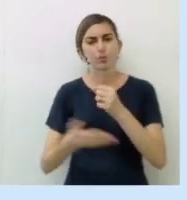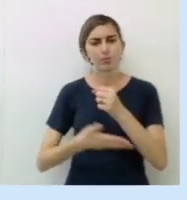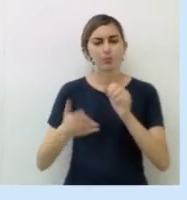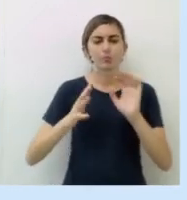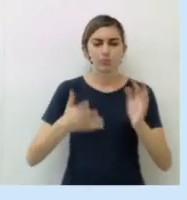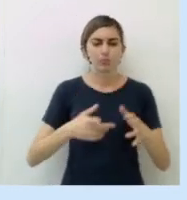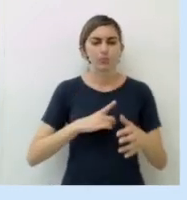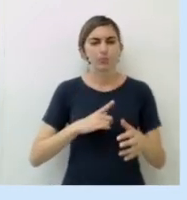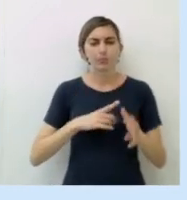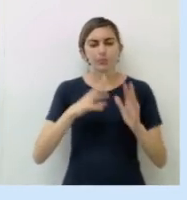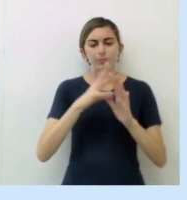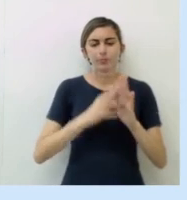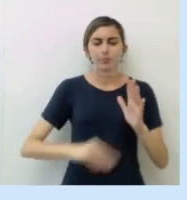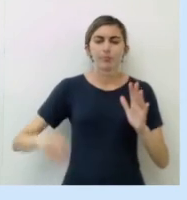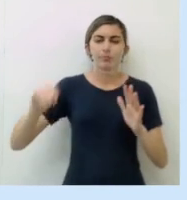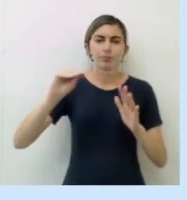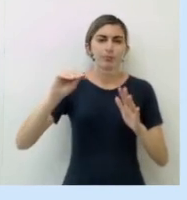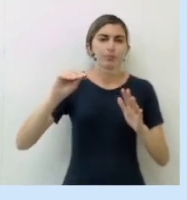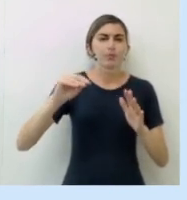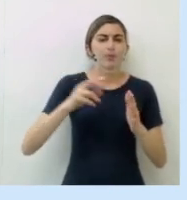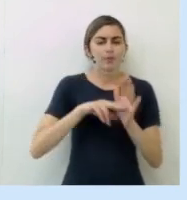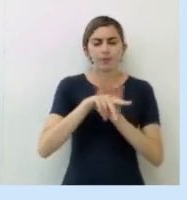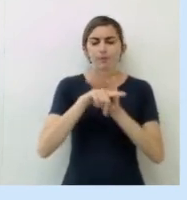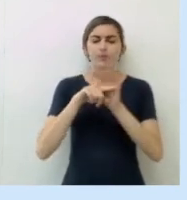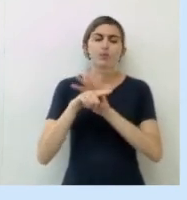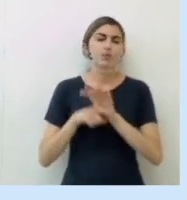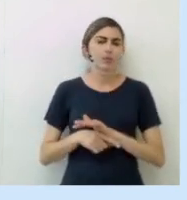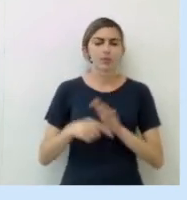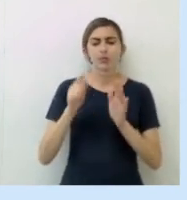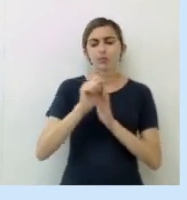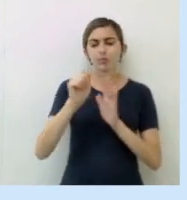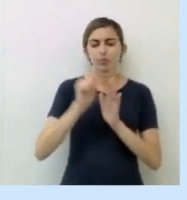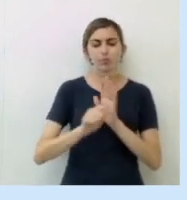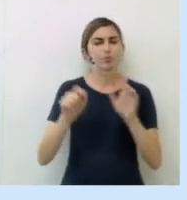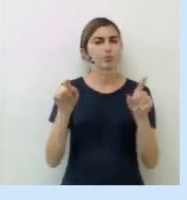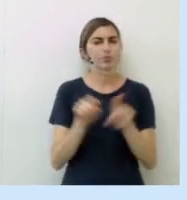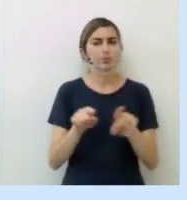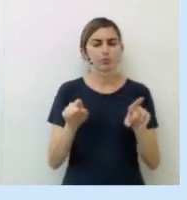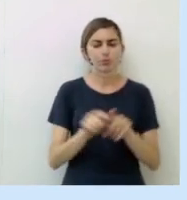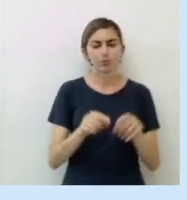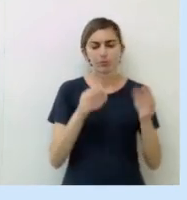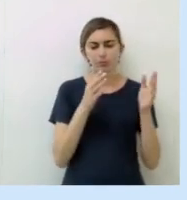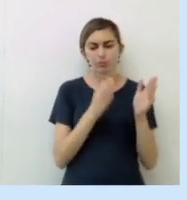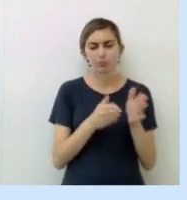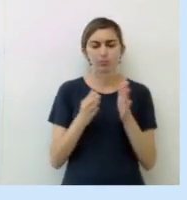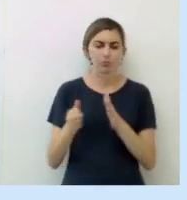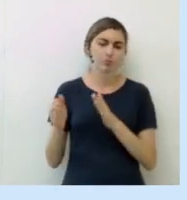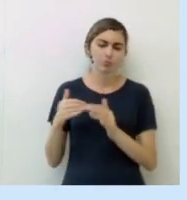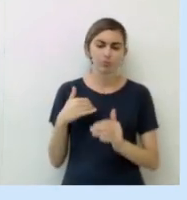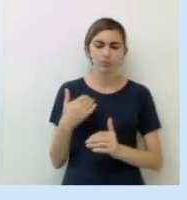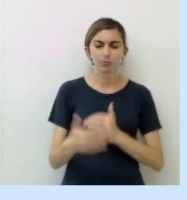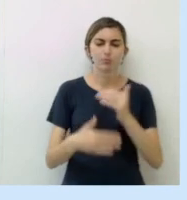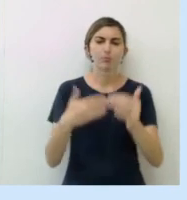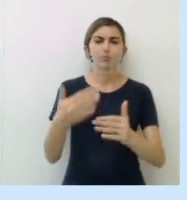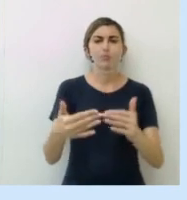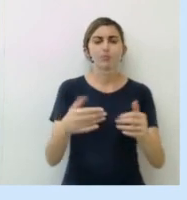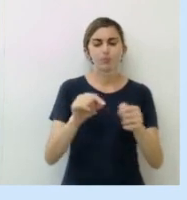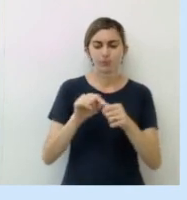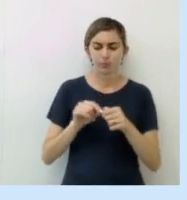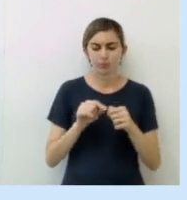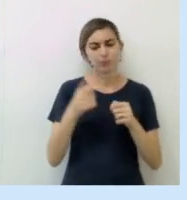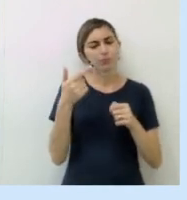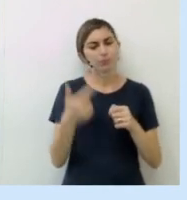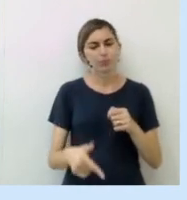já existentes. Assim, a revisão, a reescrita também são etapas do processo de